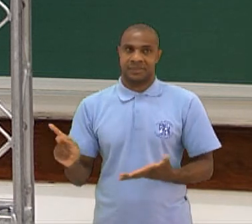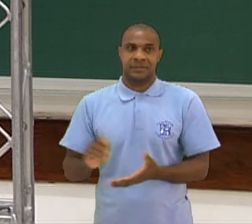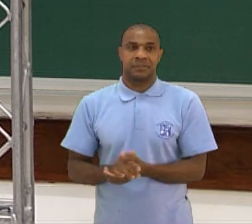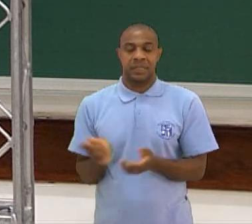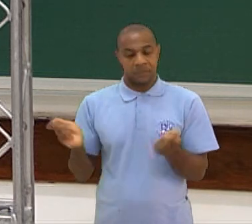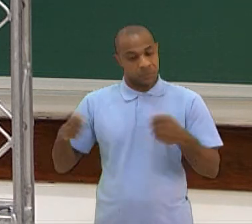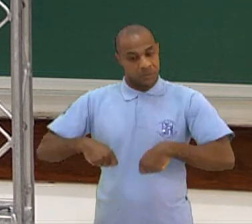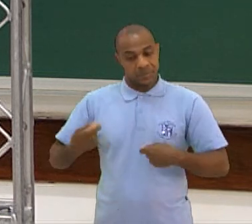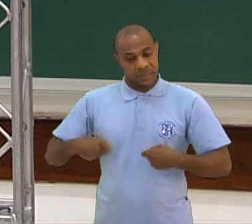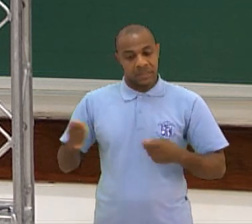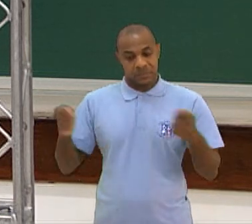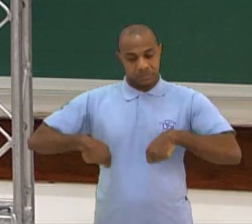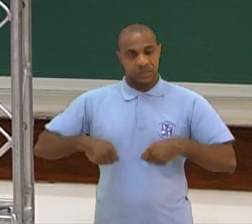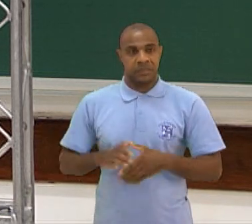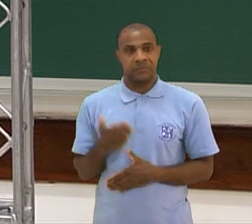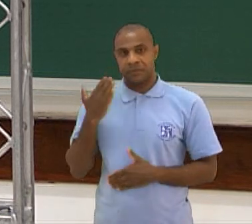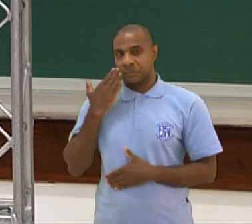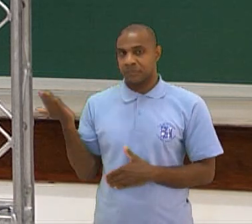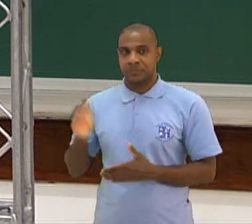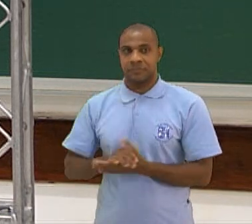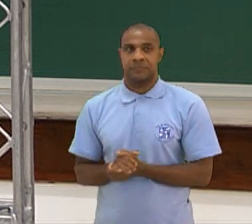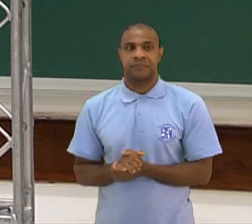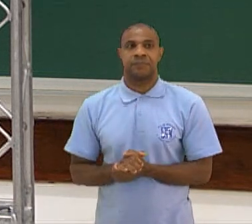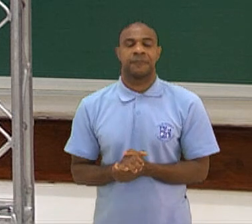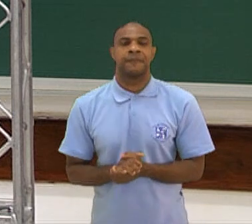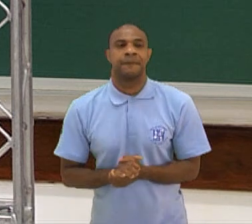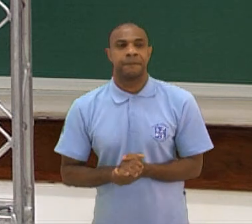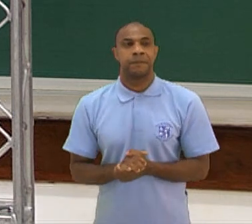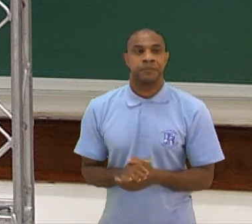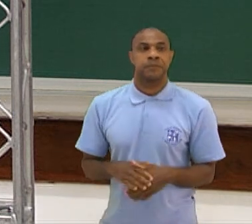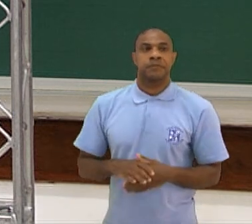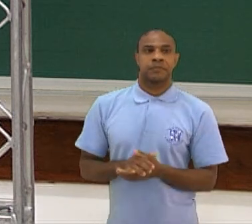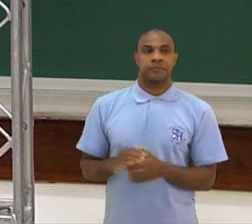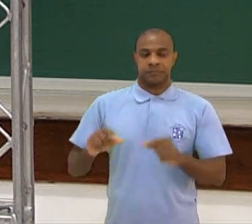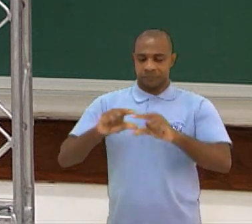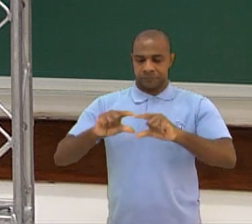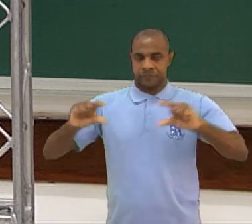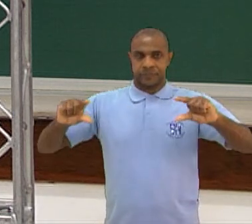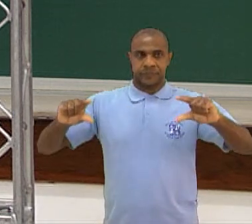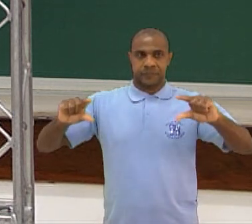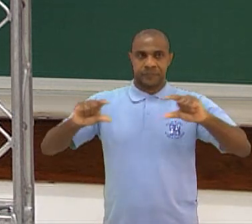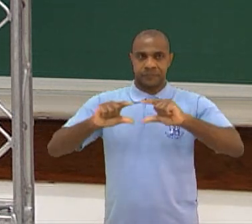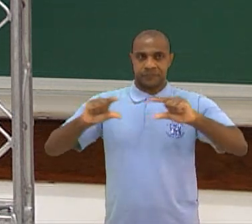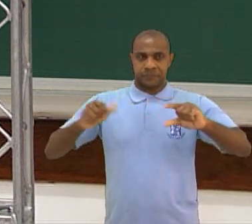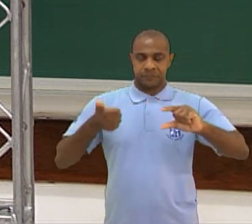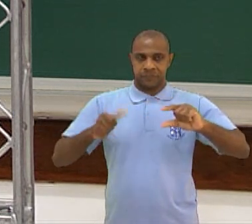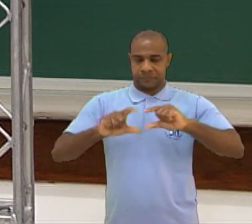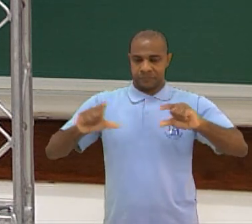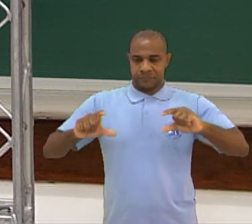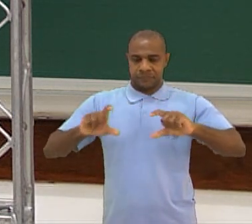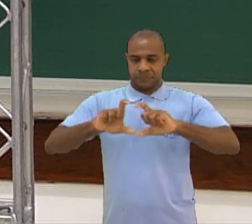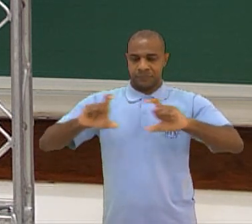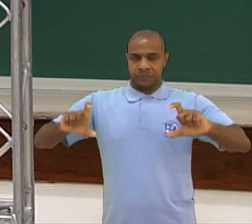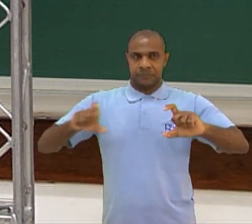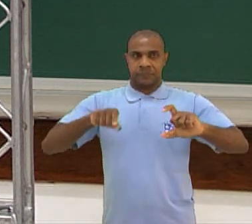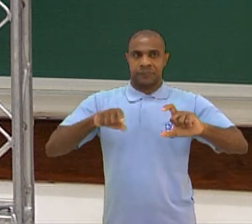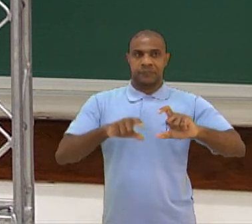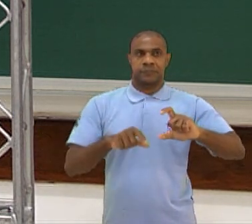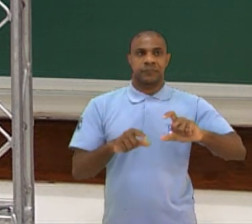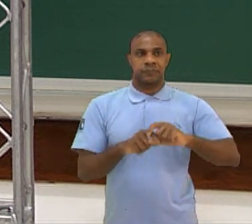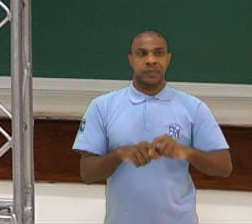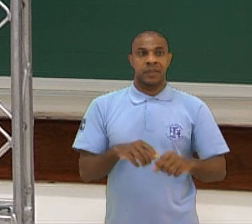Z. Opa, embaixo também tem X, Y, Z. Então, aqui vai ser X, Y, Z. O que não for é o coeficiente. Tá